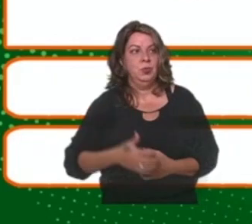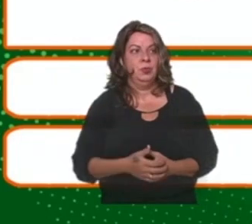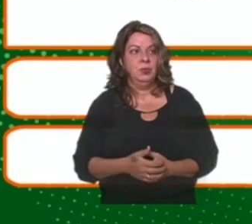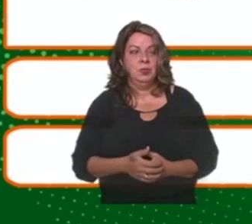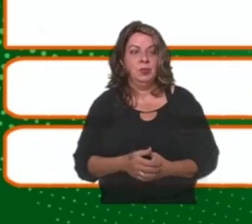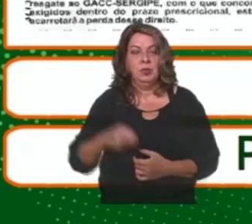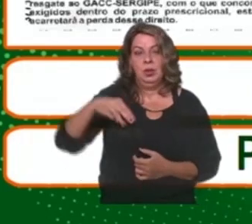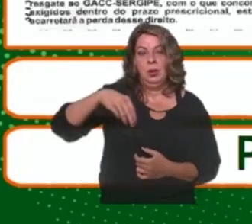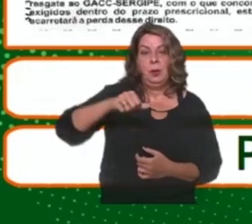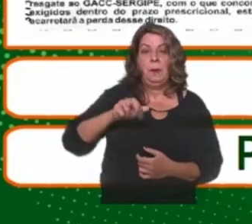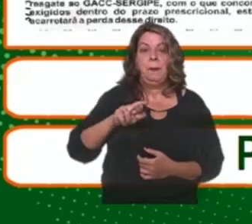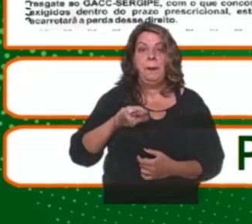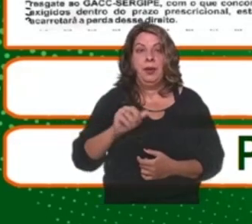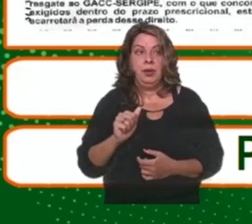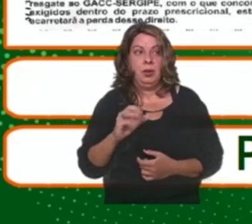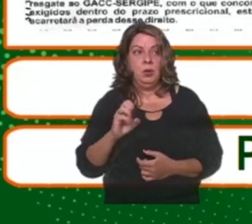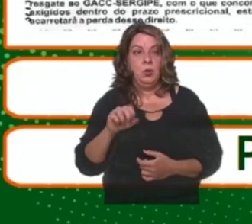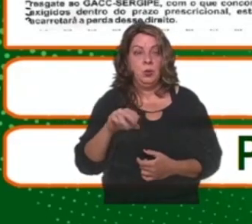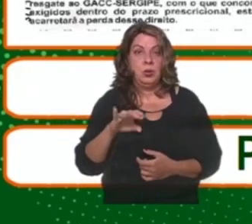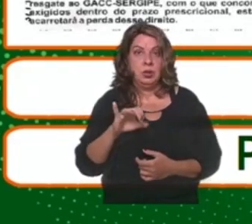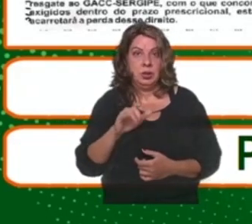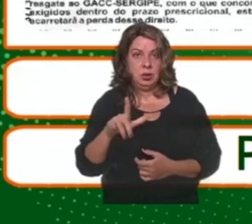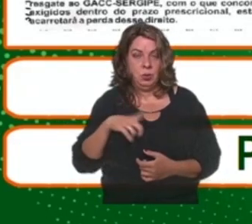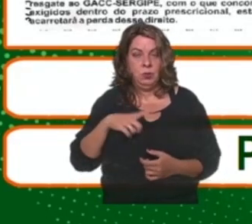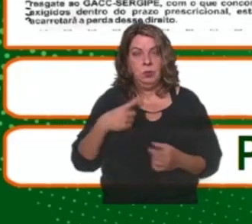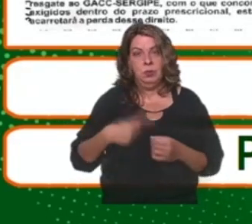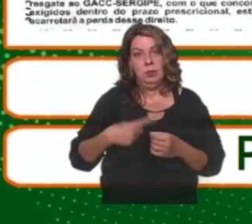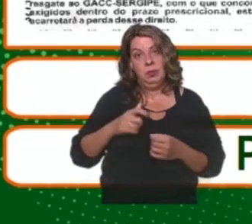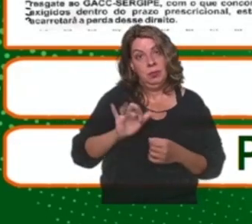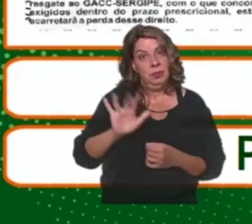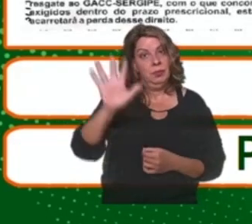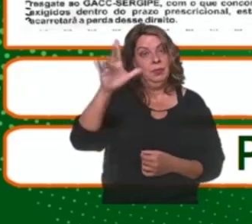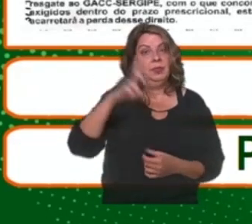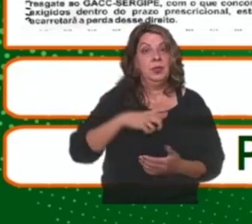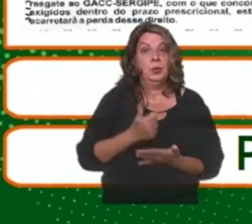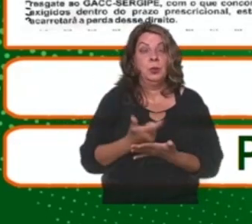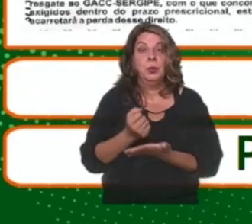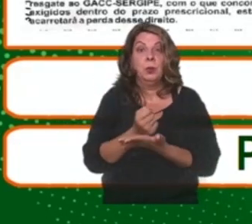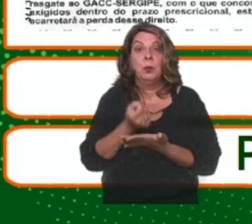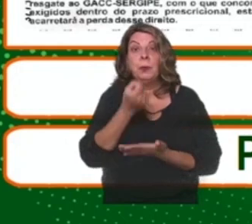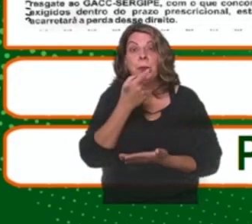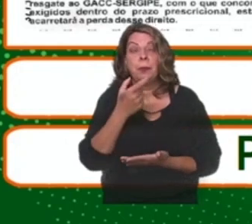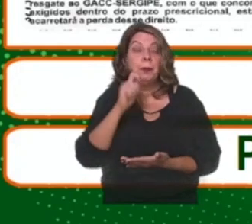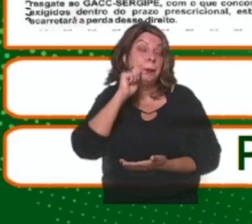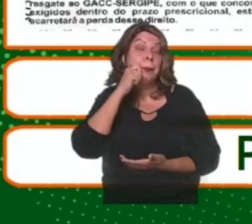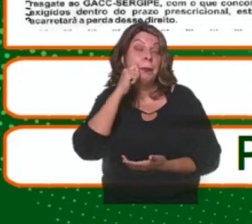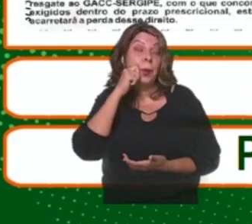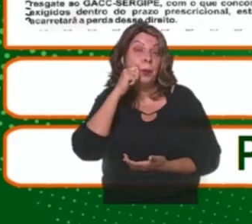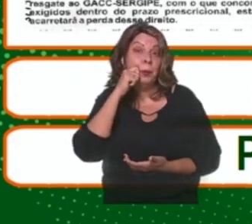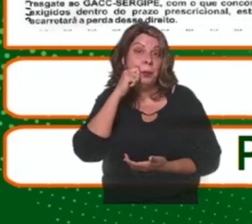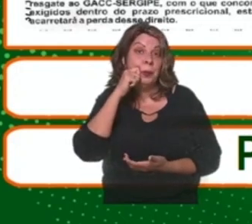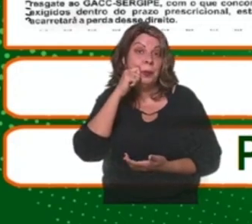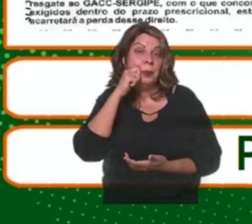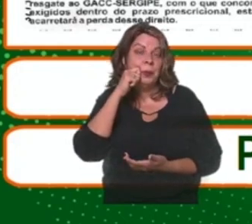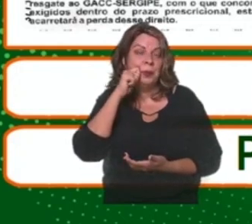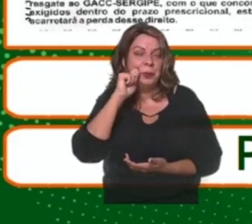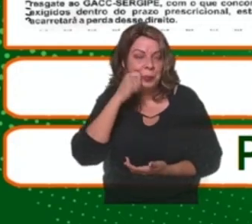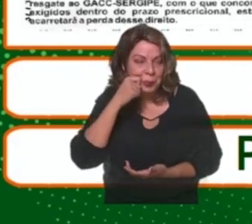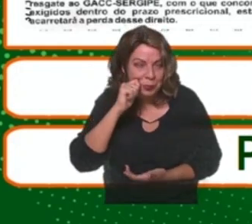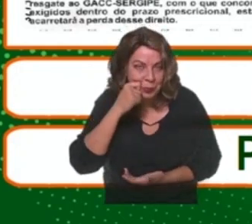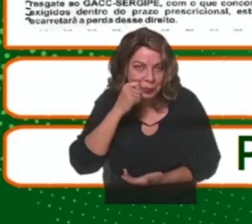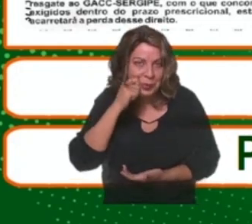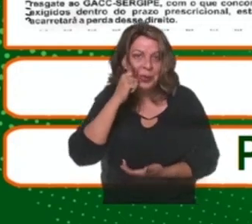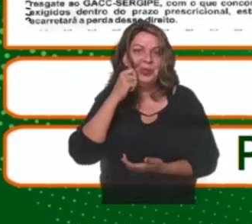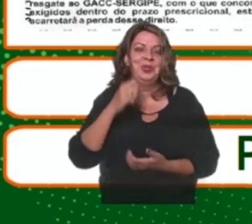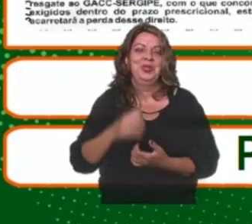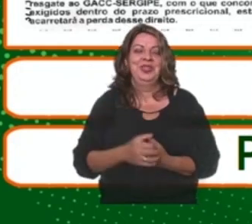125371. Maria da Conceição é de Lagarto, adquiriu na panificadora Itapães, regional Lagarto, comeu um pãozinho, aí